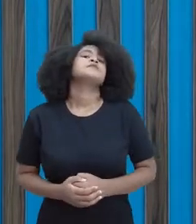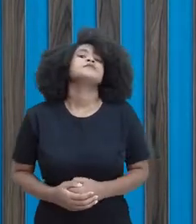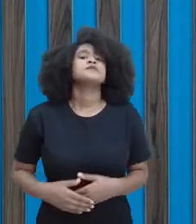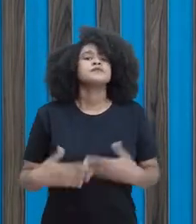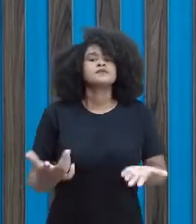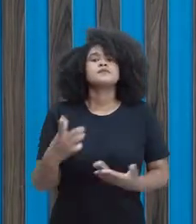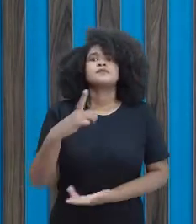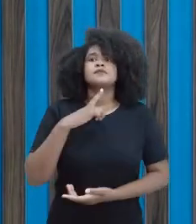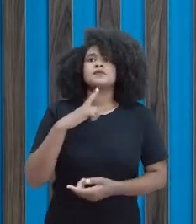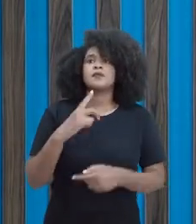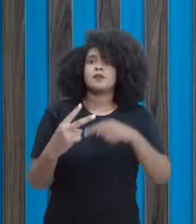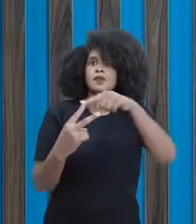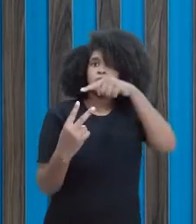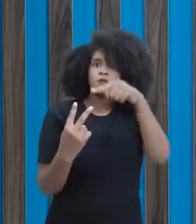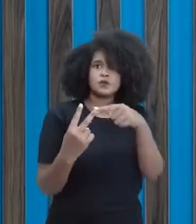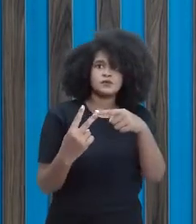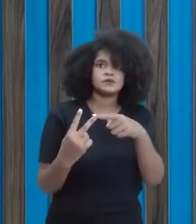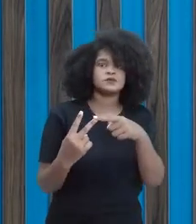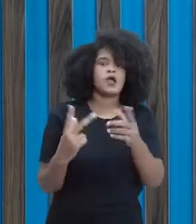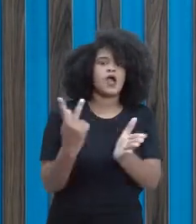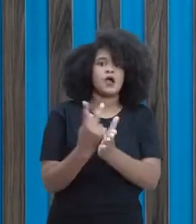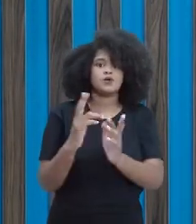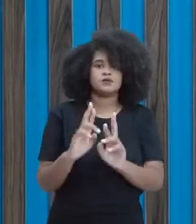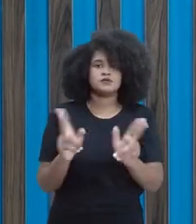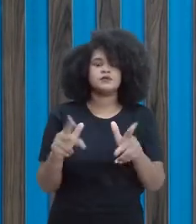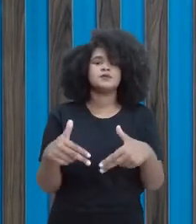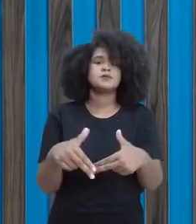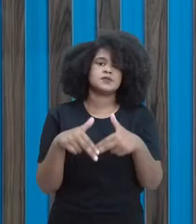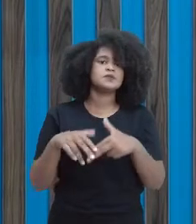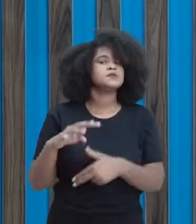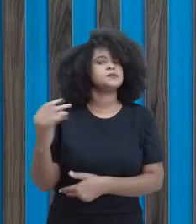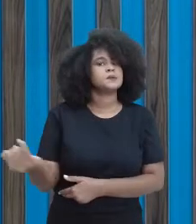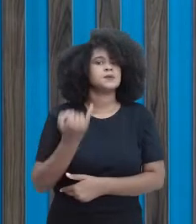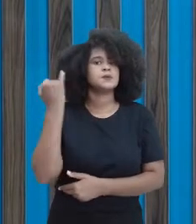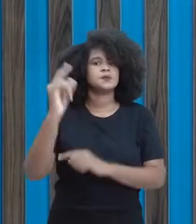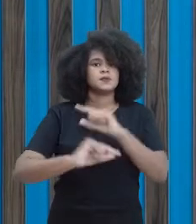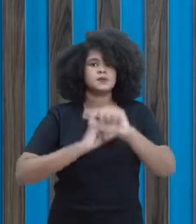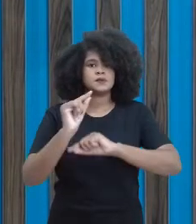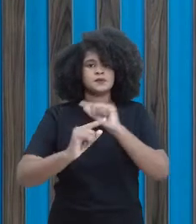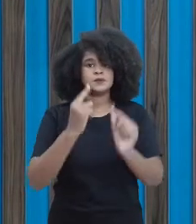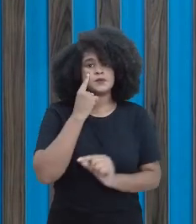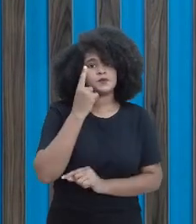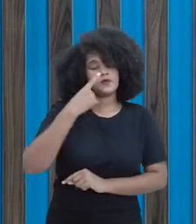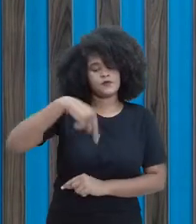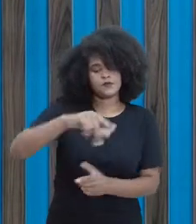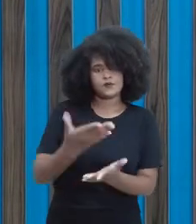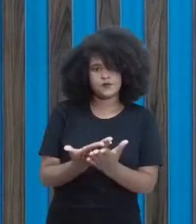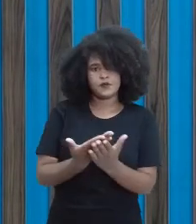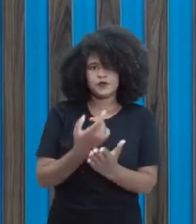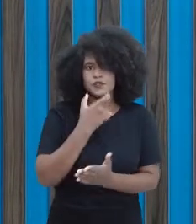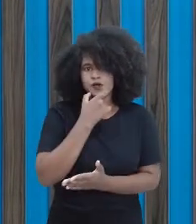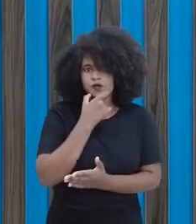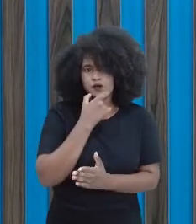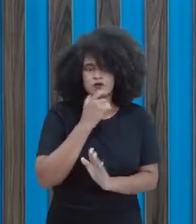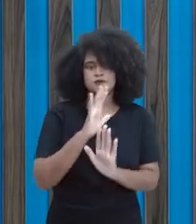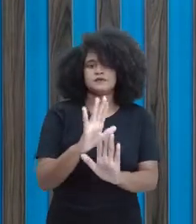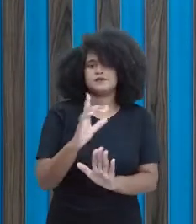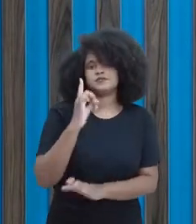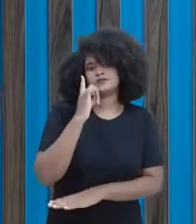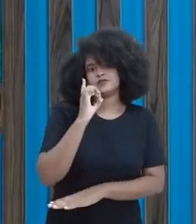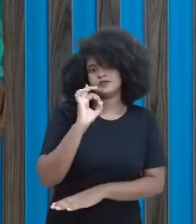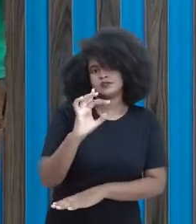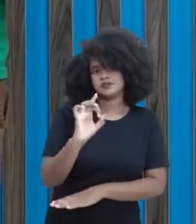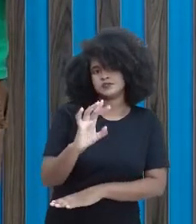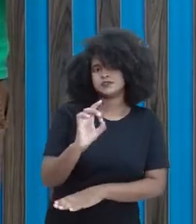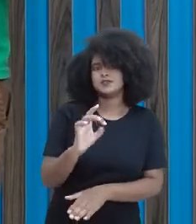duas vezes aqui agora, são situações diferentes. Então é muito bacana. Por isso que é importante você estudar inglês, não exatamente